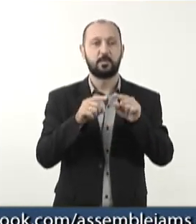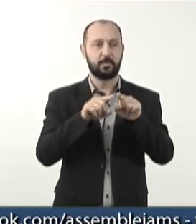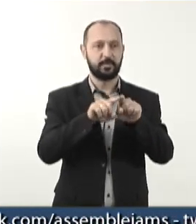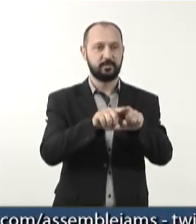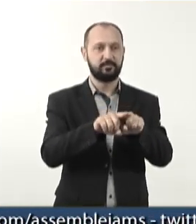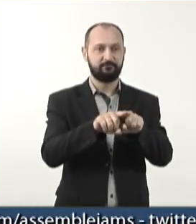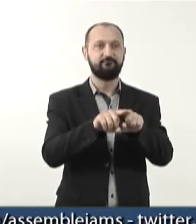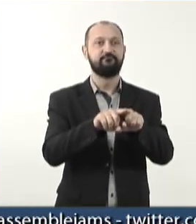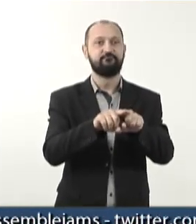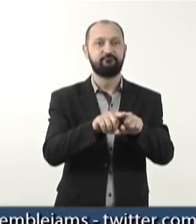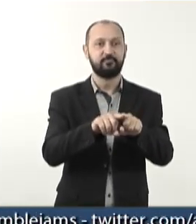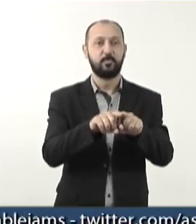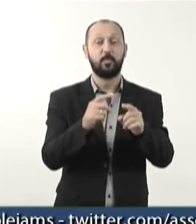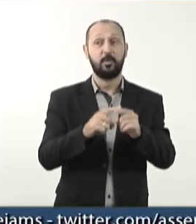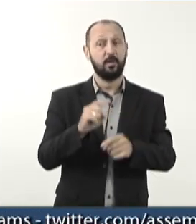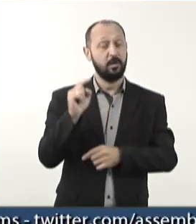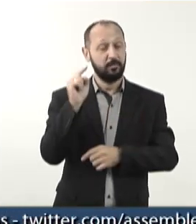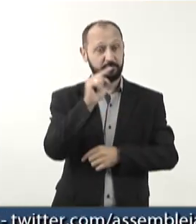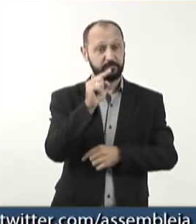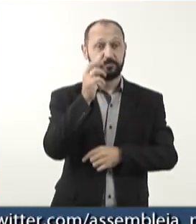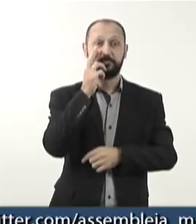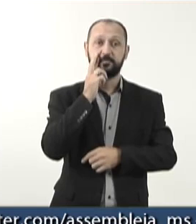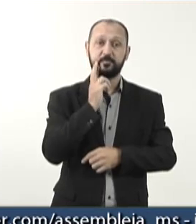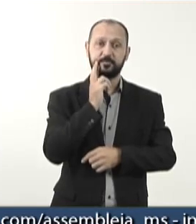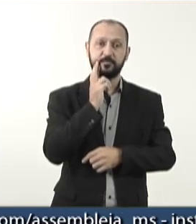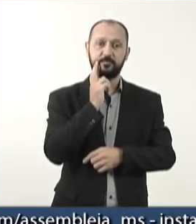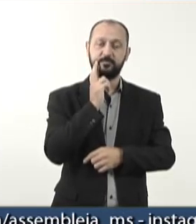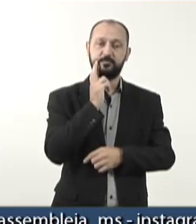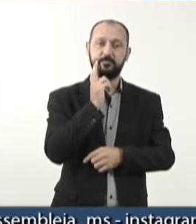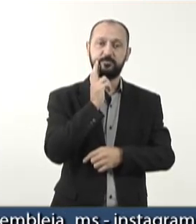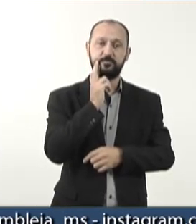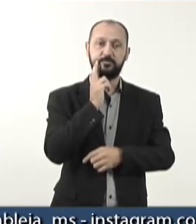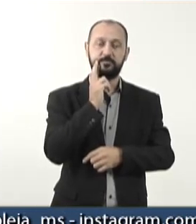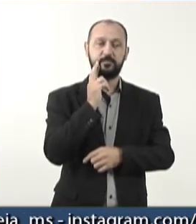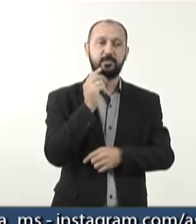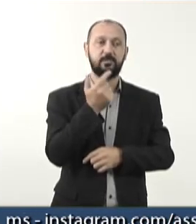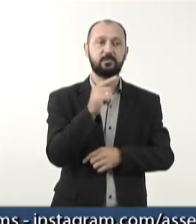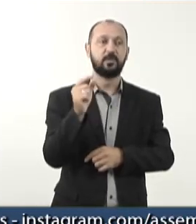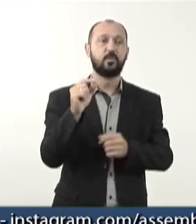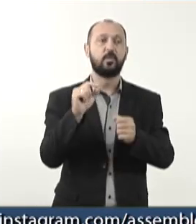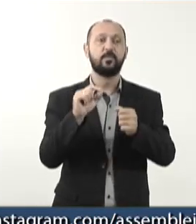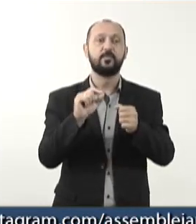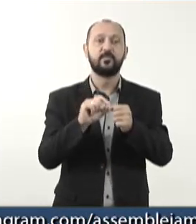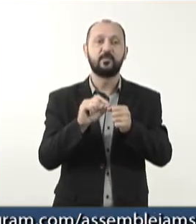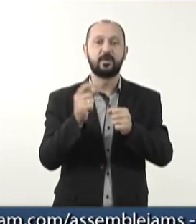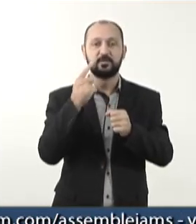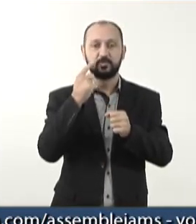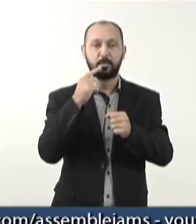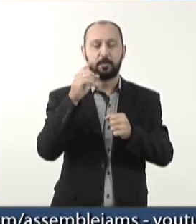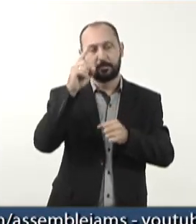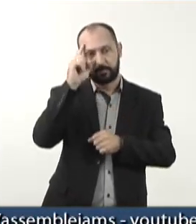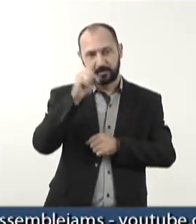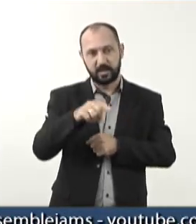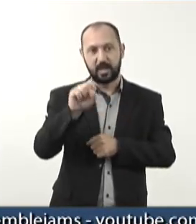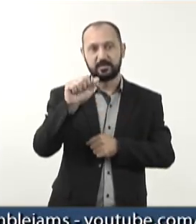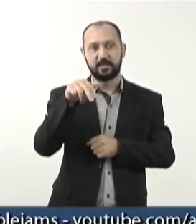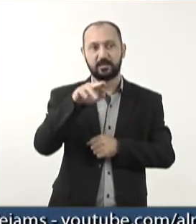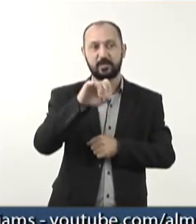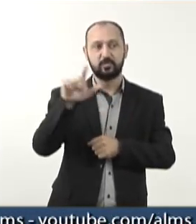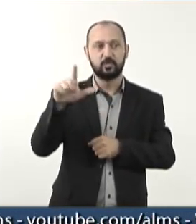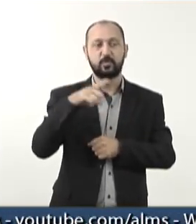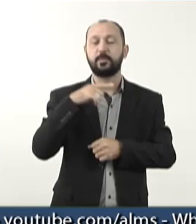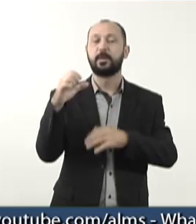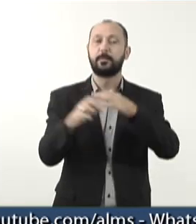parceria, porque ele, como governador, não tem como pegar uma Sanesul, que é uma